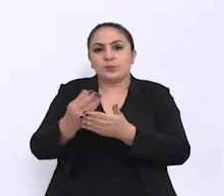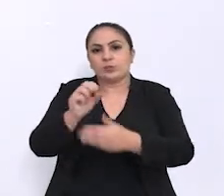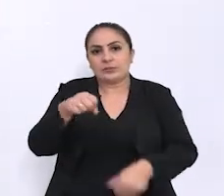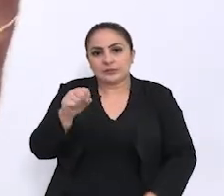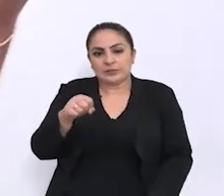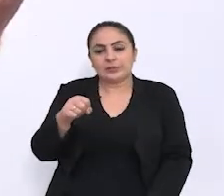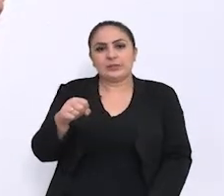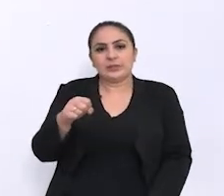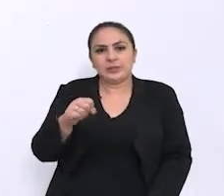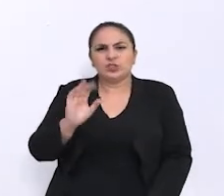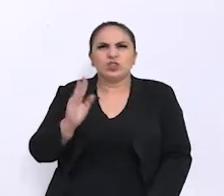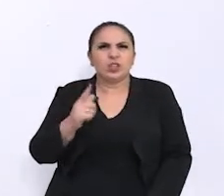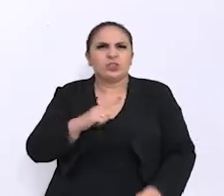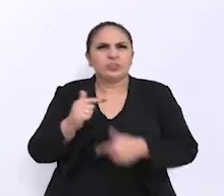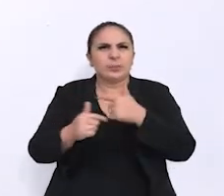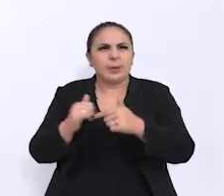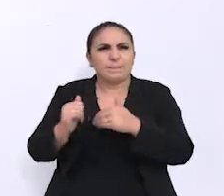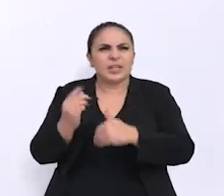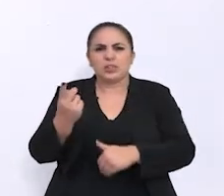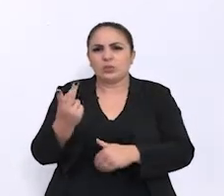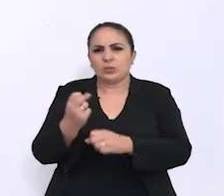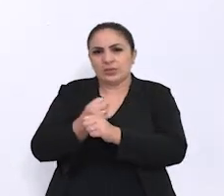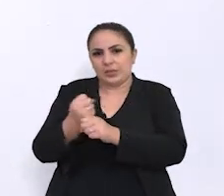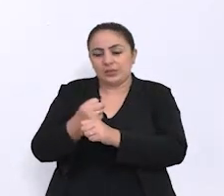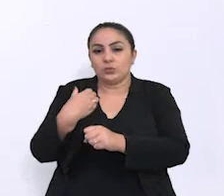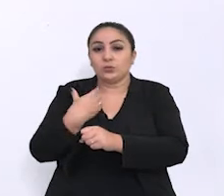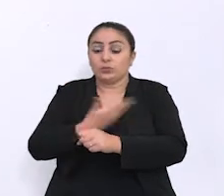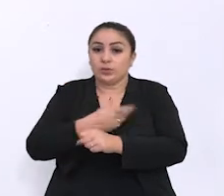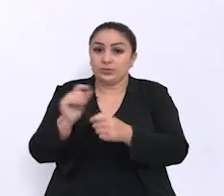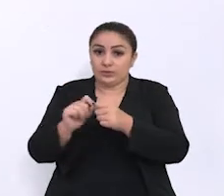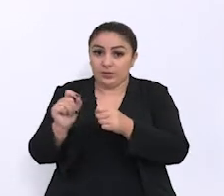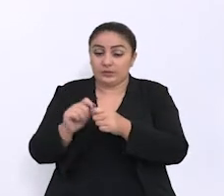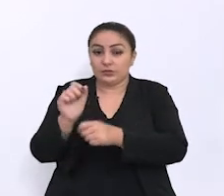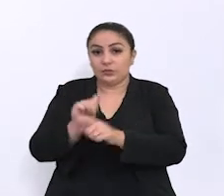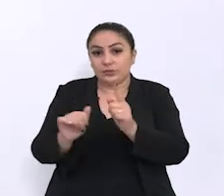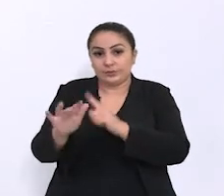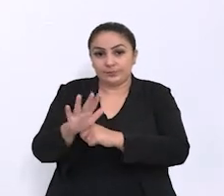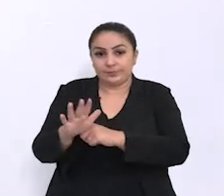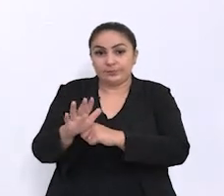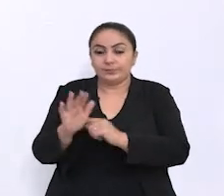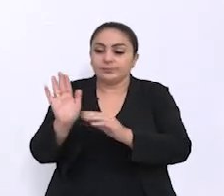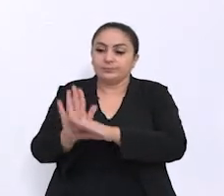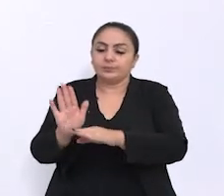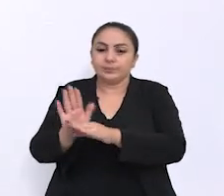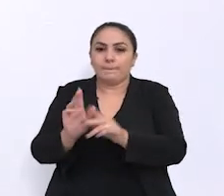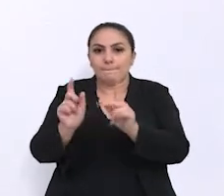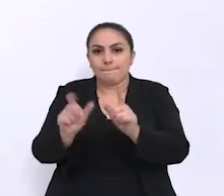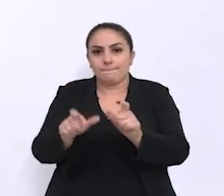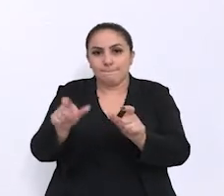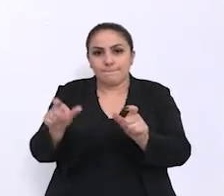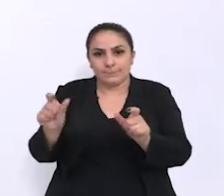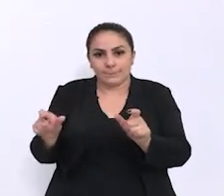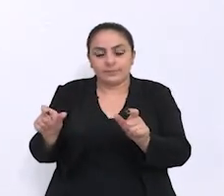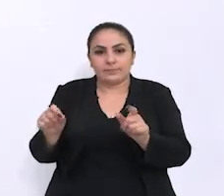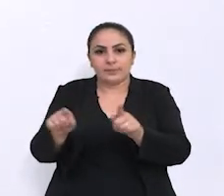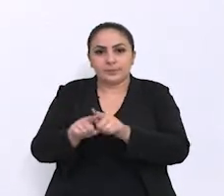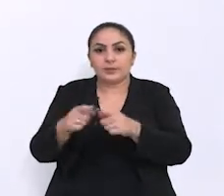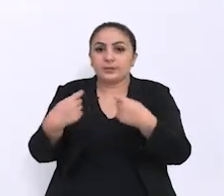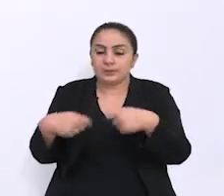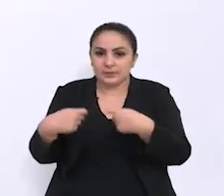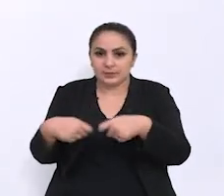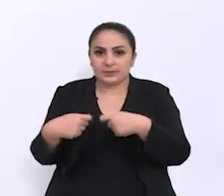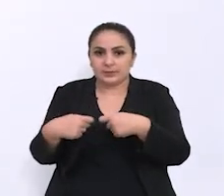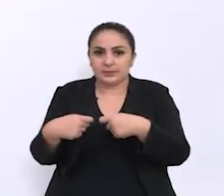iniciou assim, esse trabalho já são mais de 12 anos que a gente realiza na sociedade, de ajudando essas pessoas